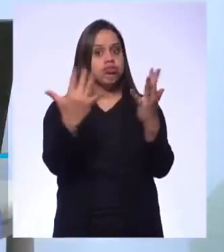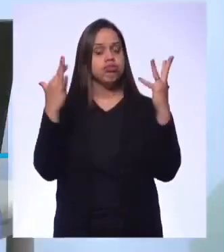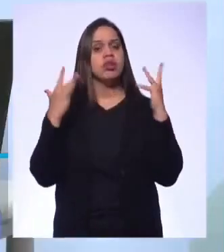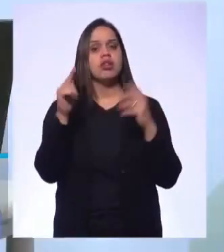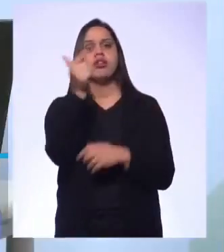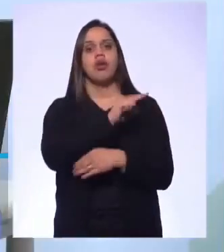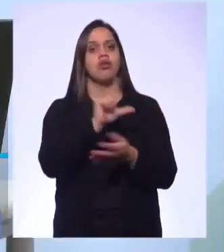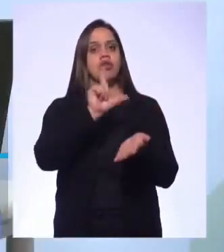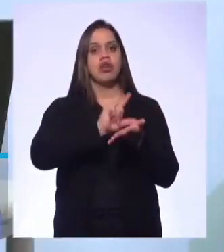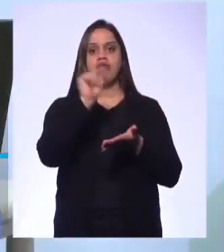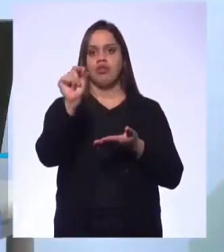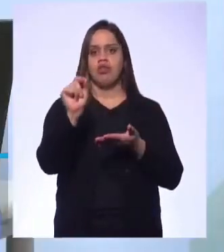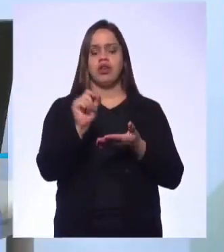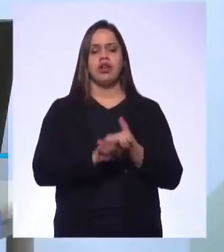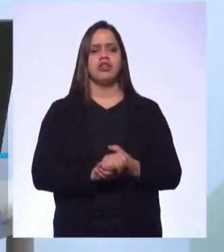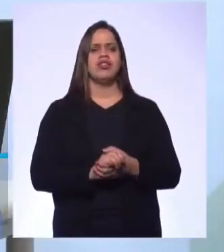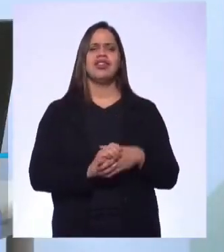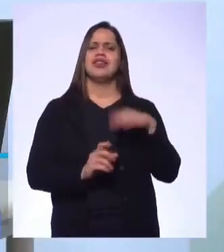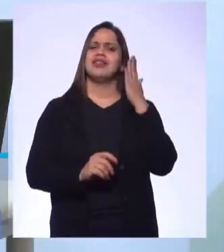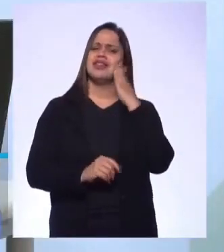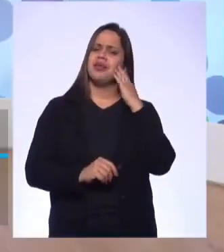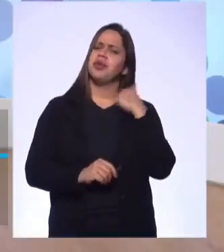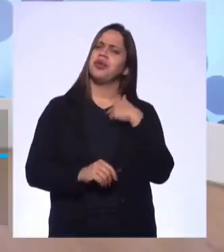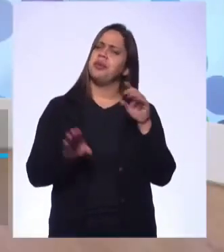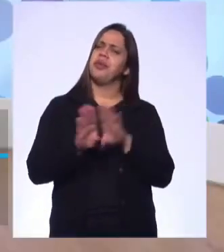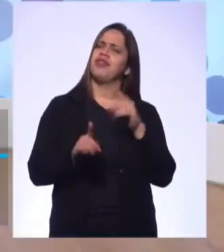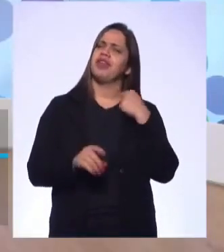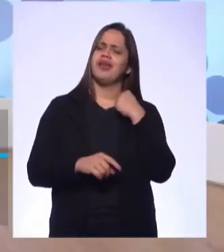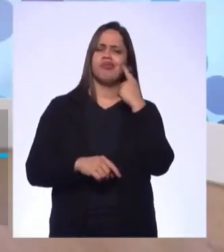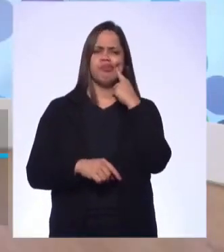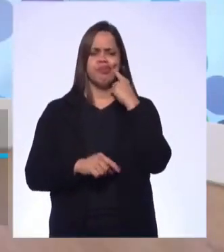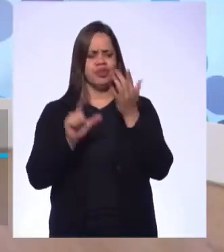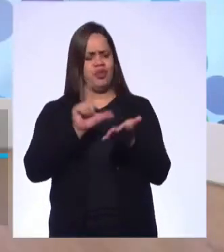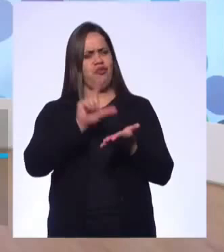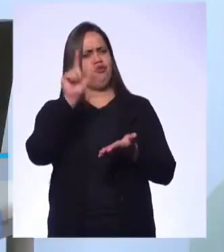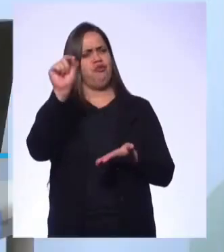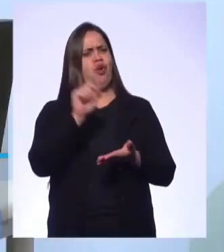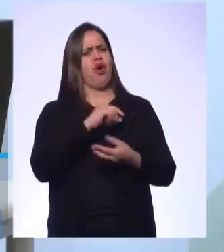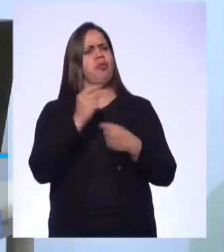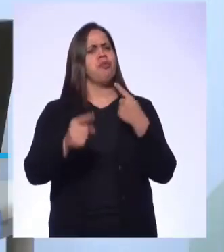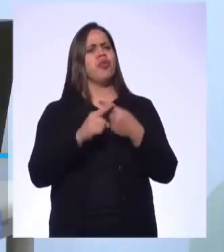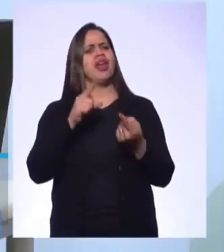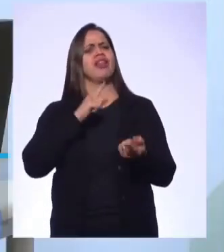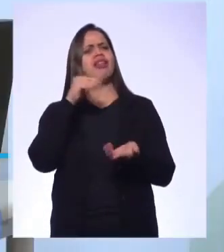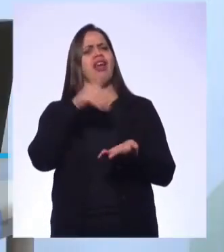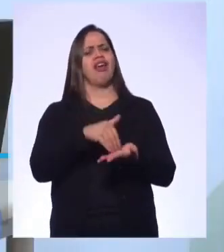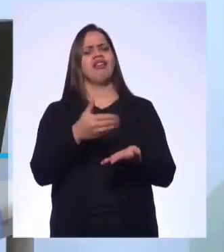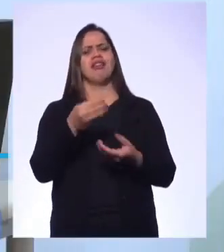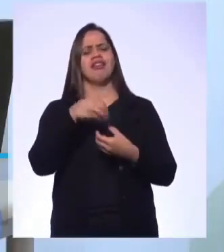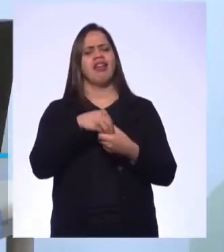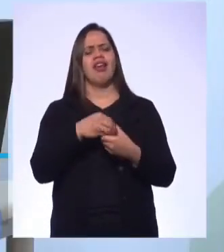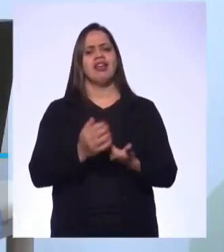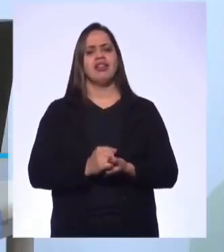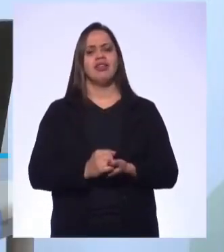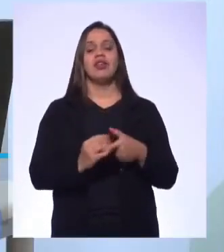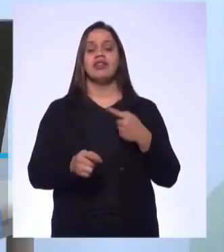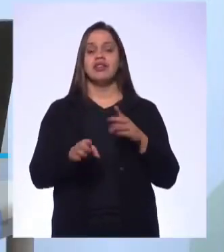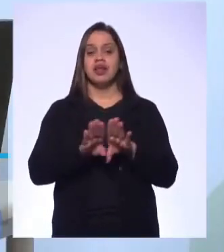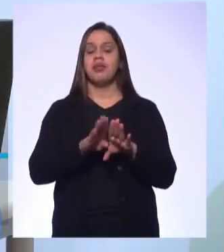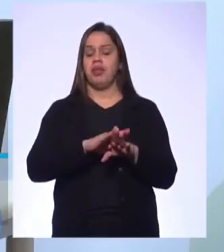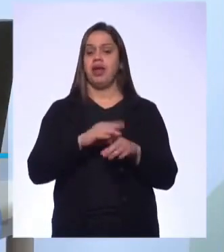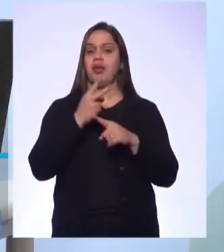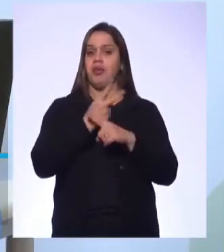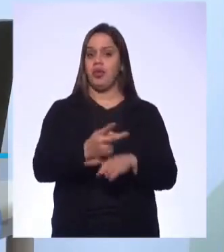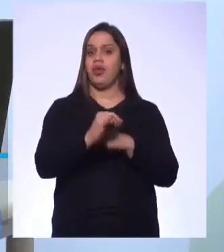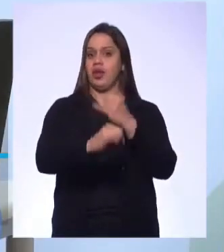também fiquei intrigada com esse foguete. Que caminho ela tomou, né? Eu também fiquei. E eu ainda tentei procurar na internet, eu coloquei essa legenda para tentar